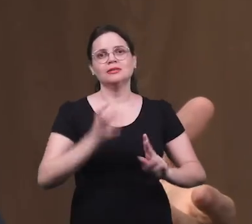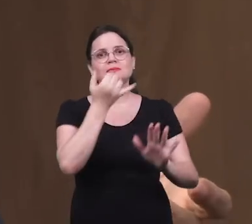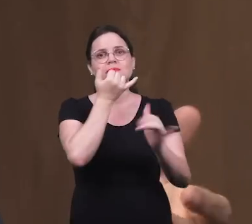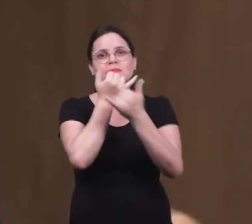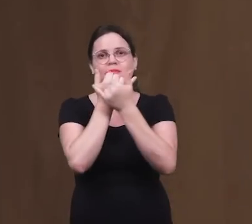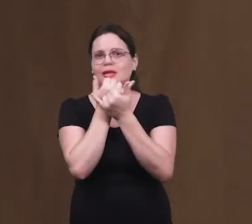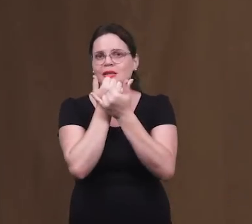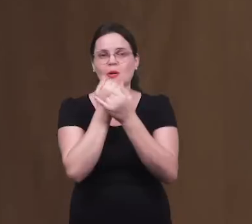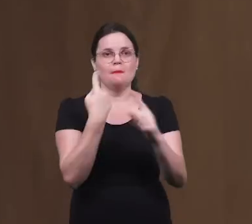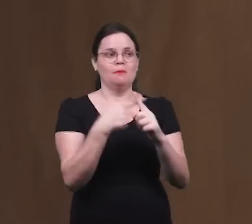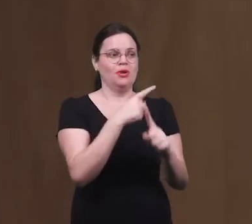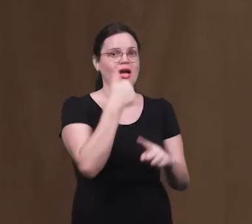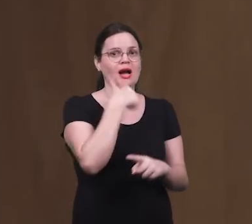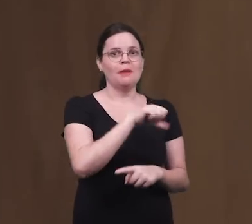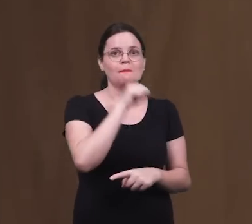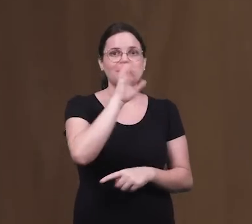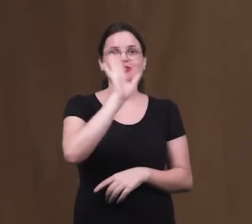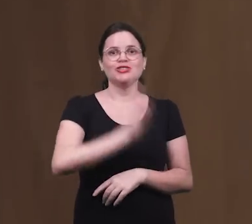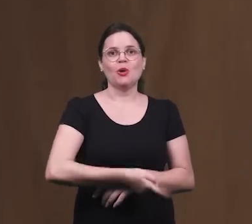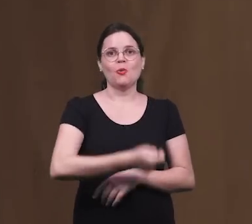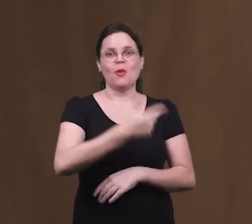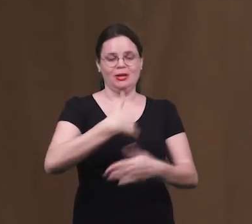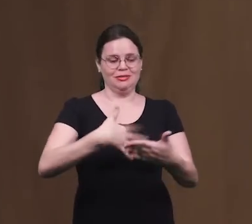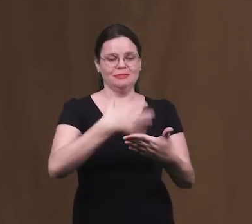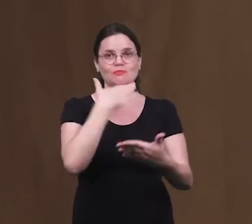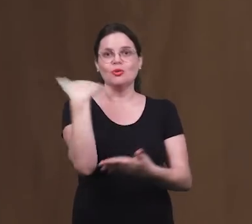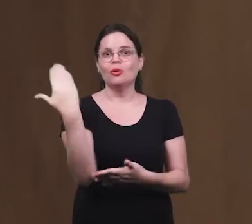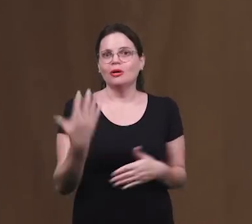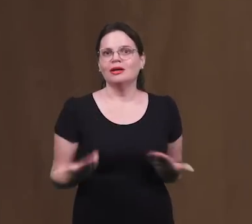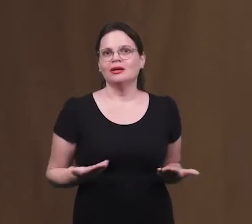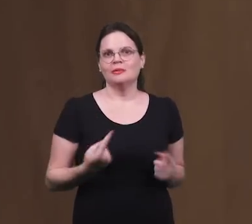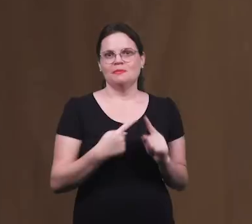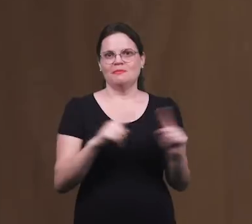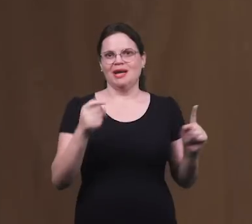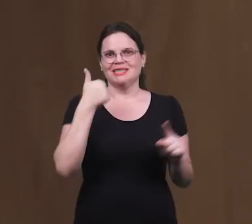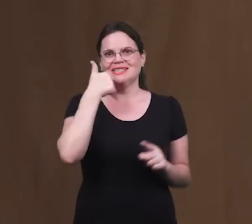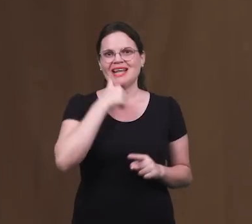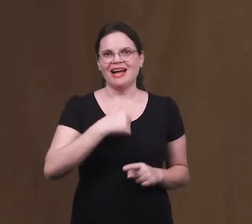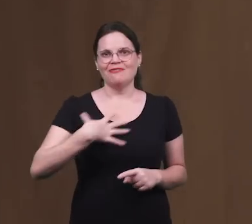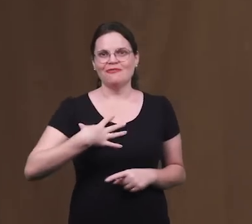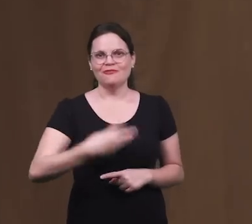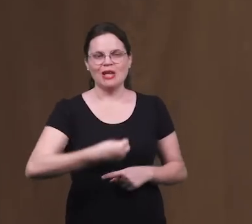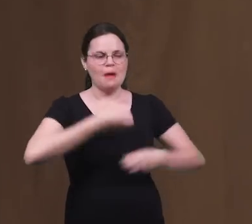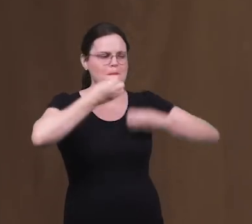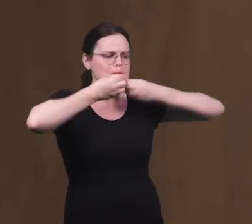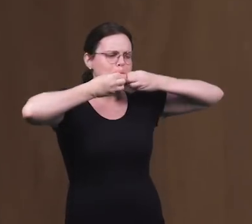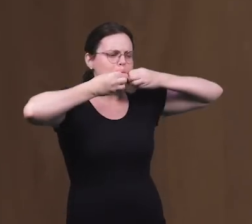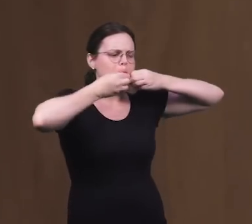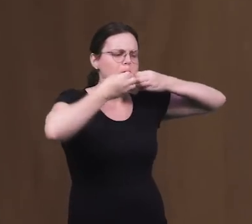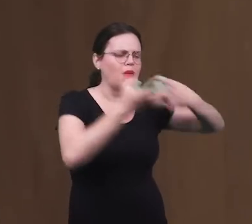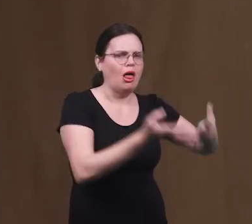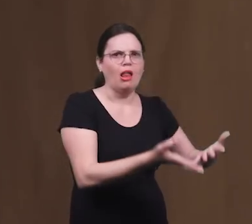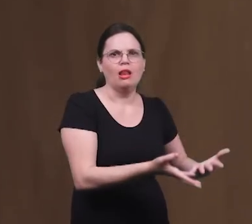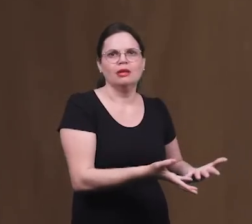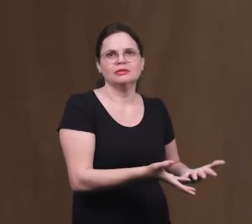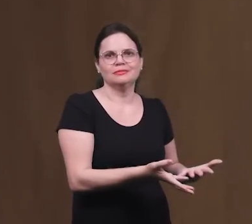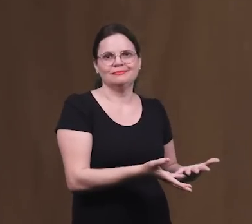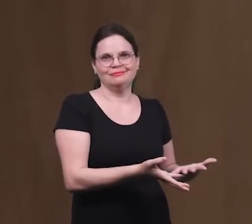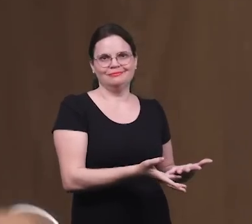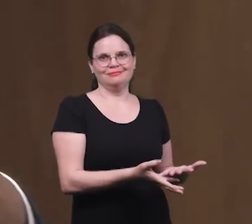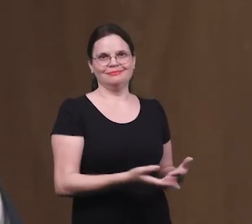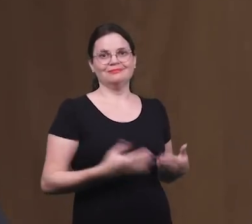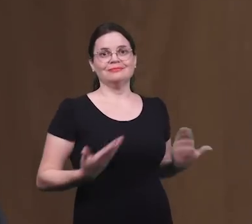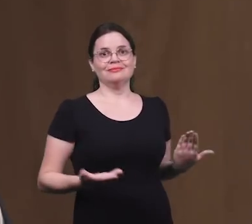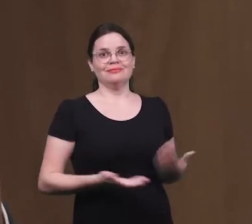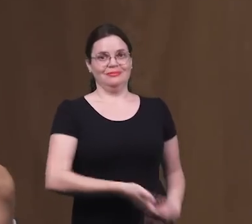perdão, era a partida da mãe, essa filha então solta tudo isso em cima da mãe. E o próprio pastor Gedeuti menciona